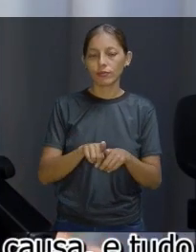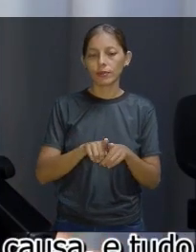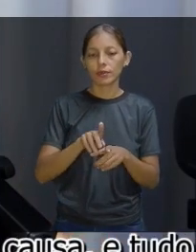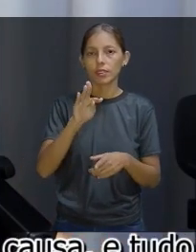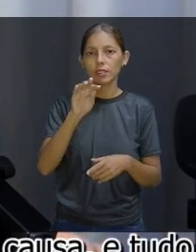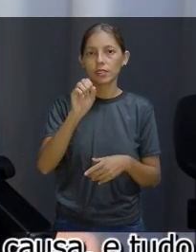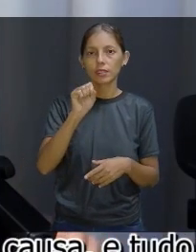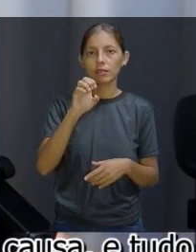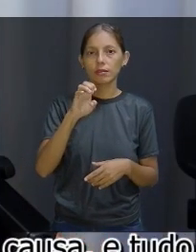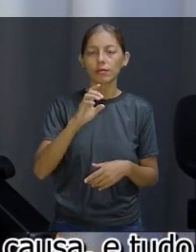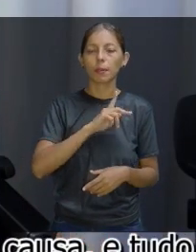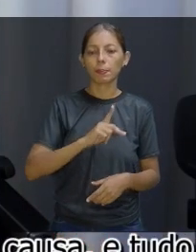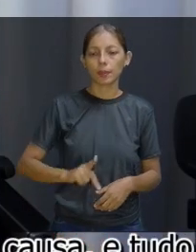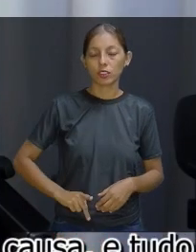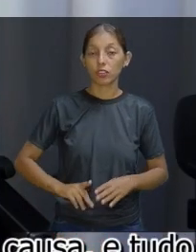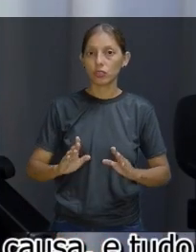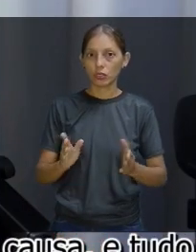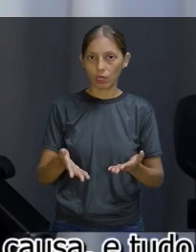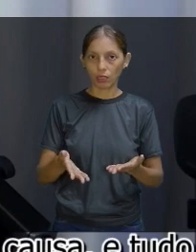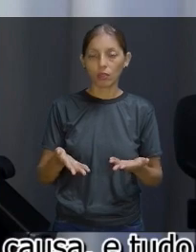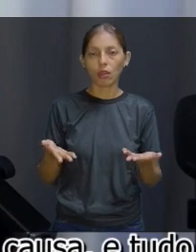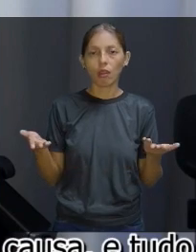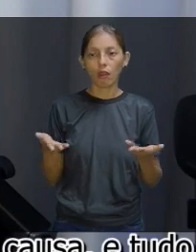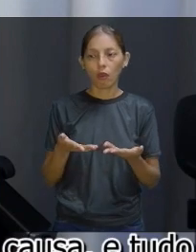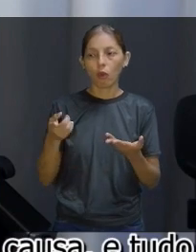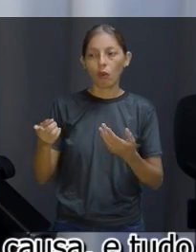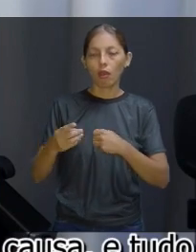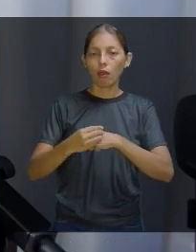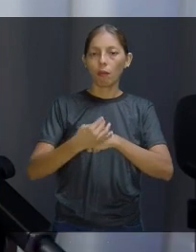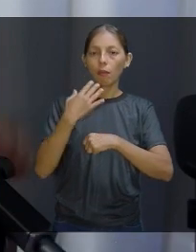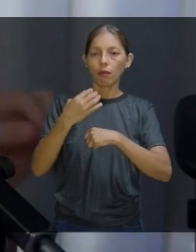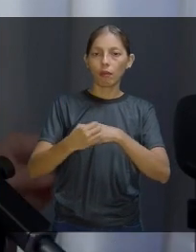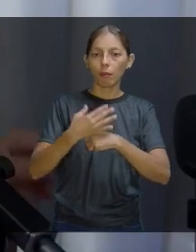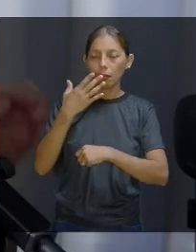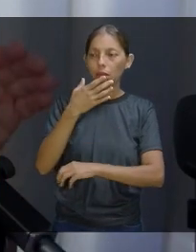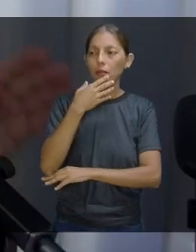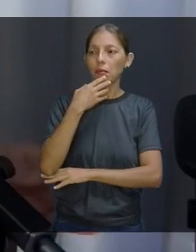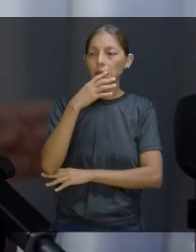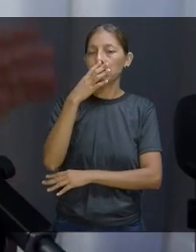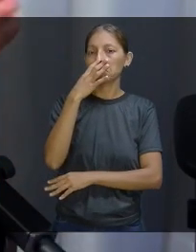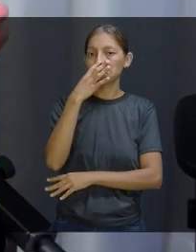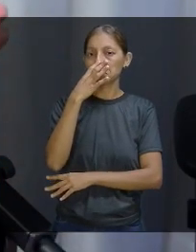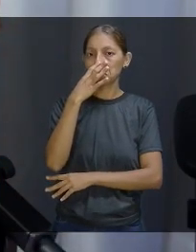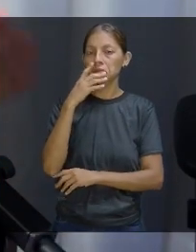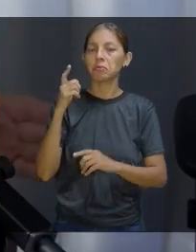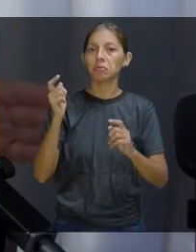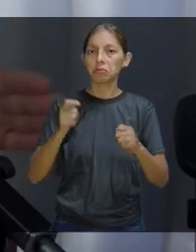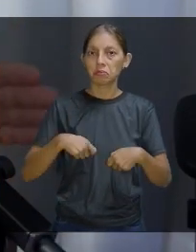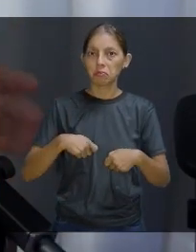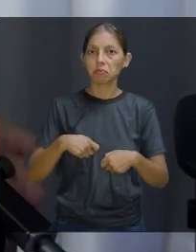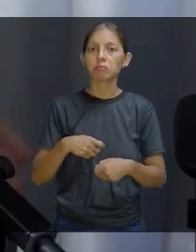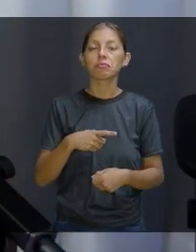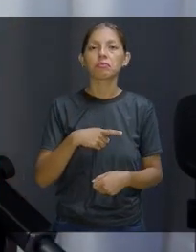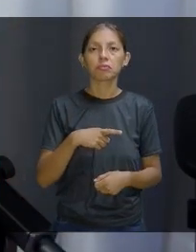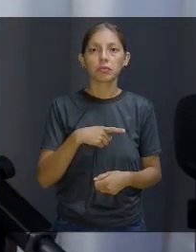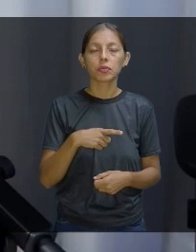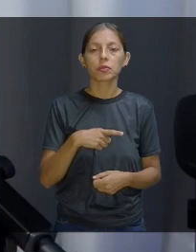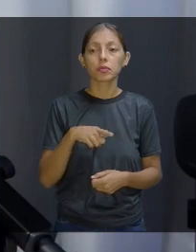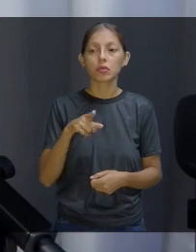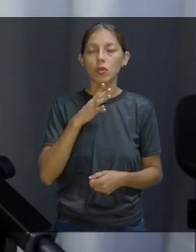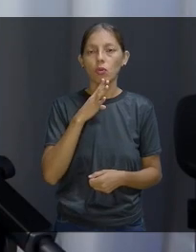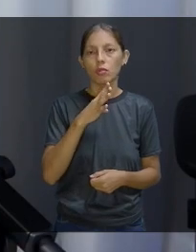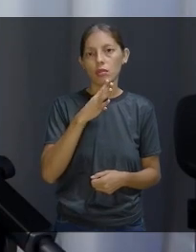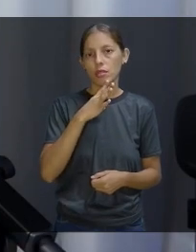falou hoje conosco, ela falou com propriedade e conhecimento de causa. E tudo aquilo que ela traçou, os 3 eixos daquilo que ela veio